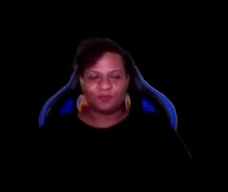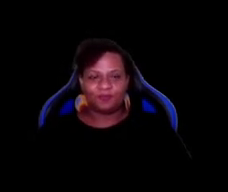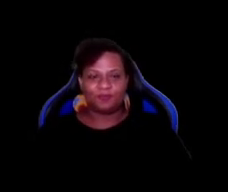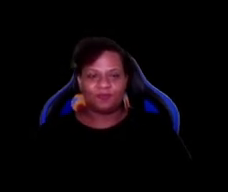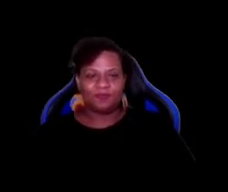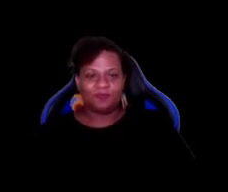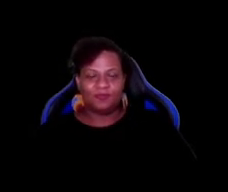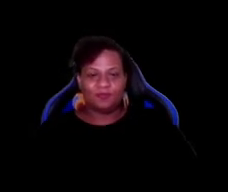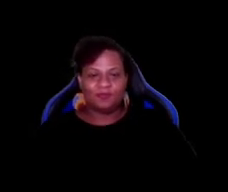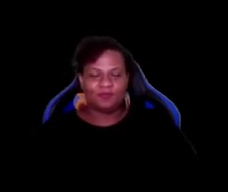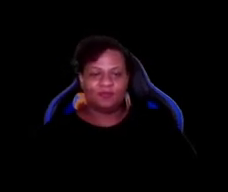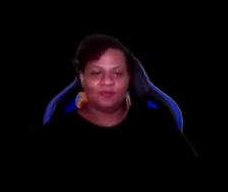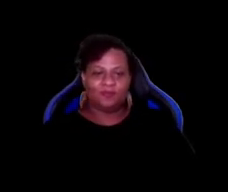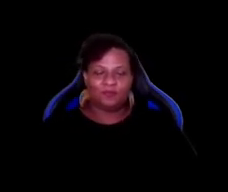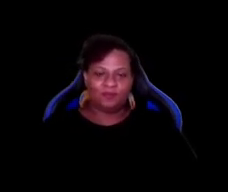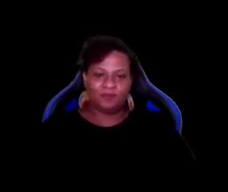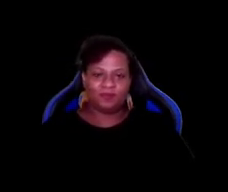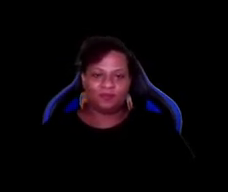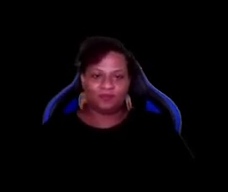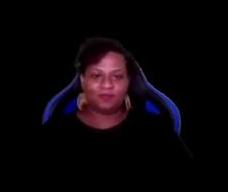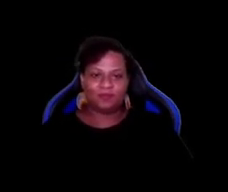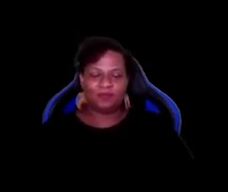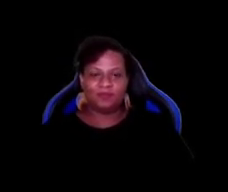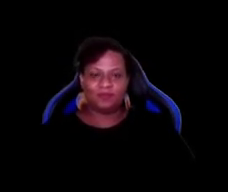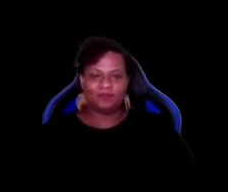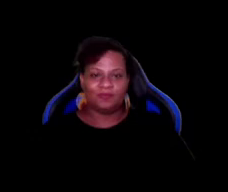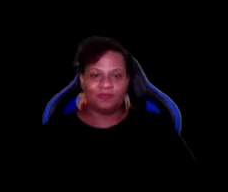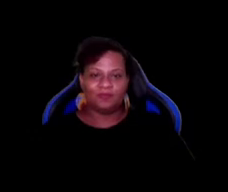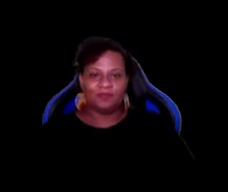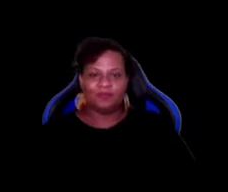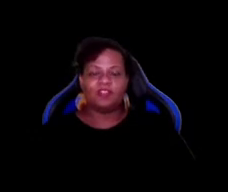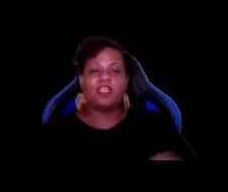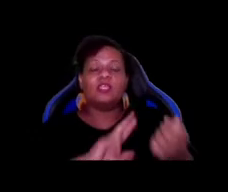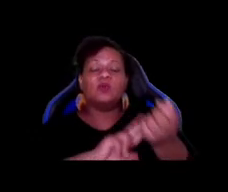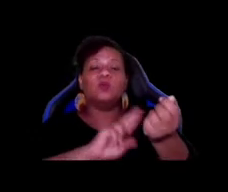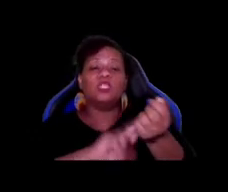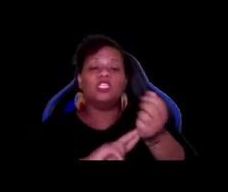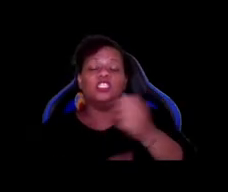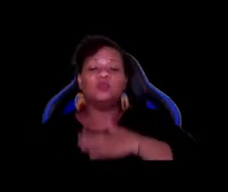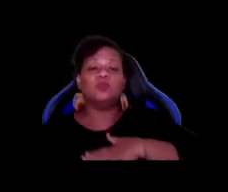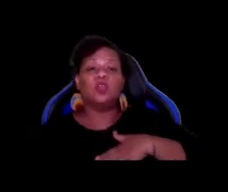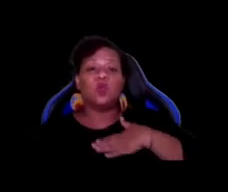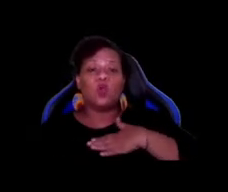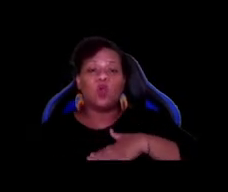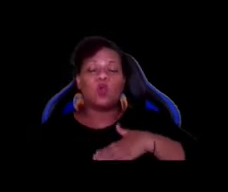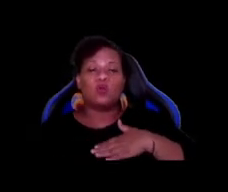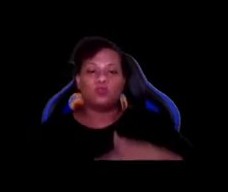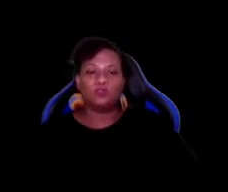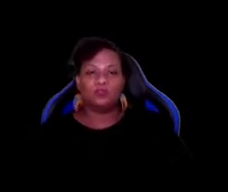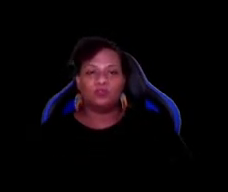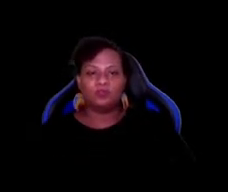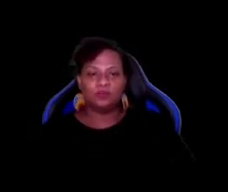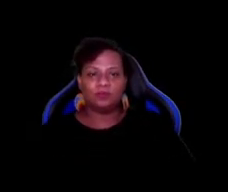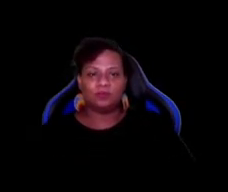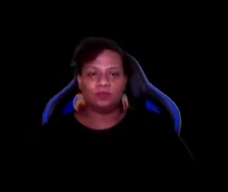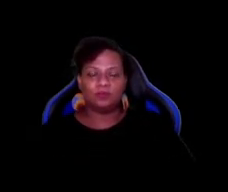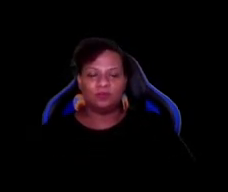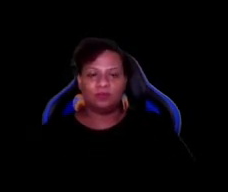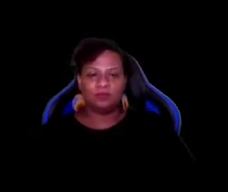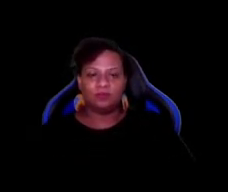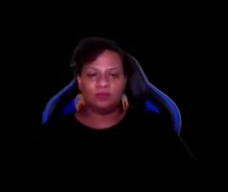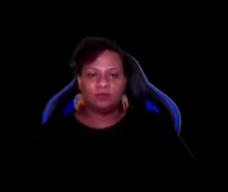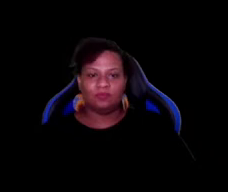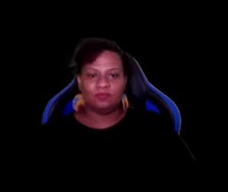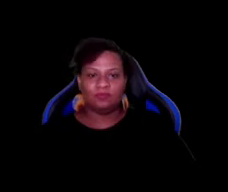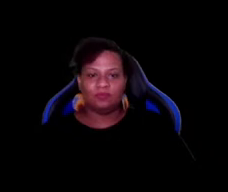tem um ritmo que eu gosto muito, que é o jambelê, jambi, né? Então ele vem.